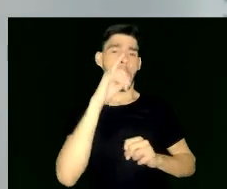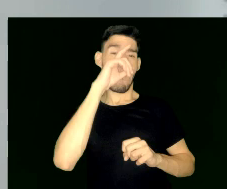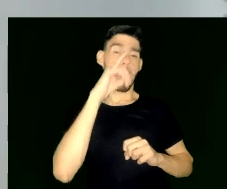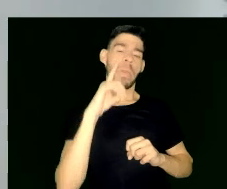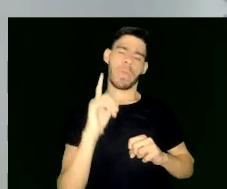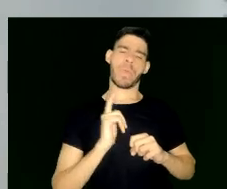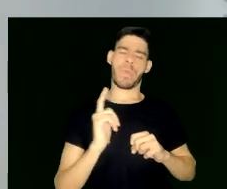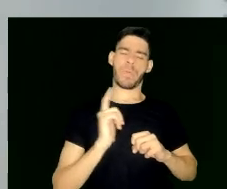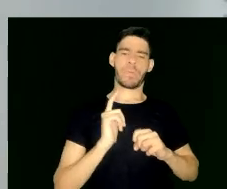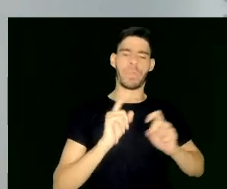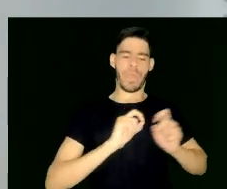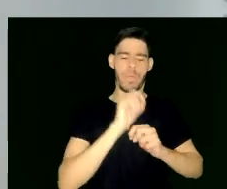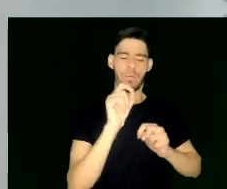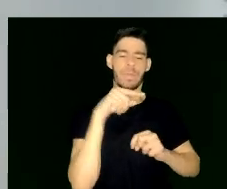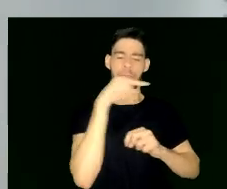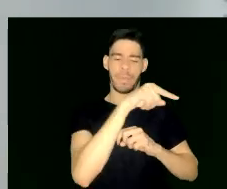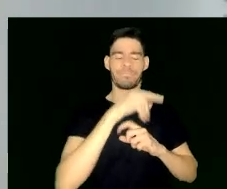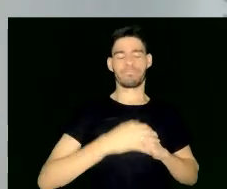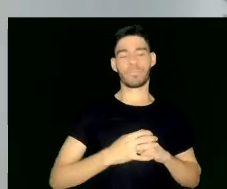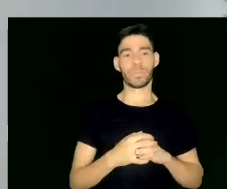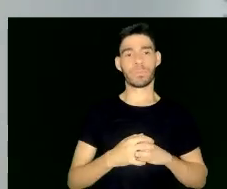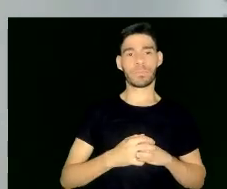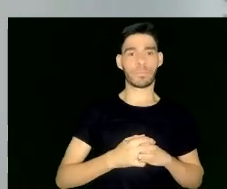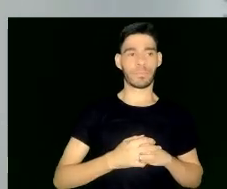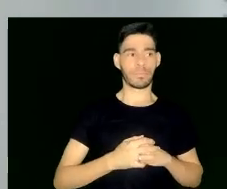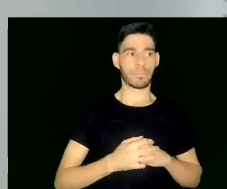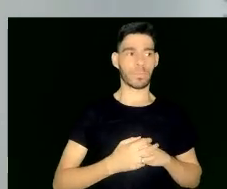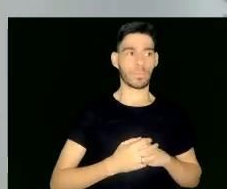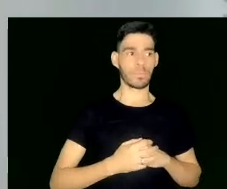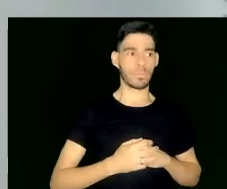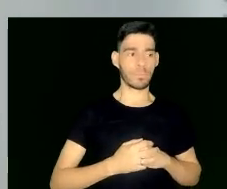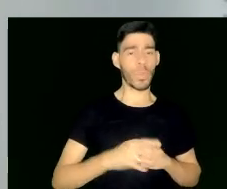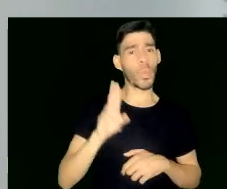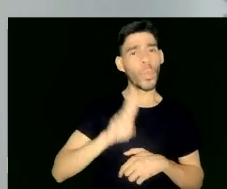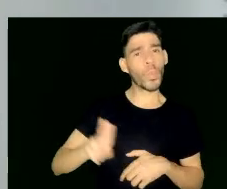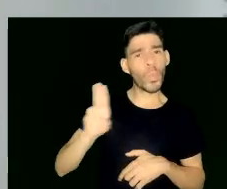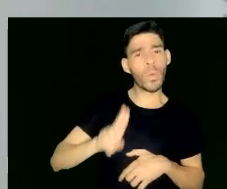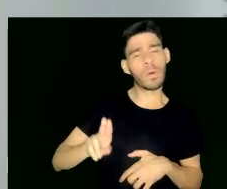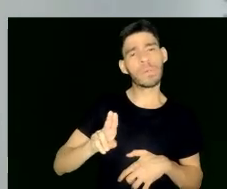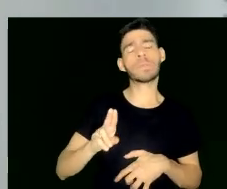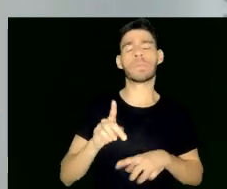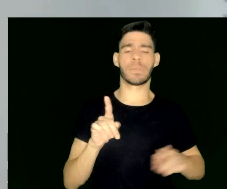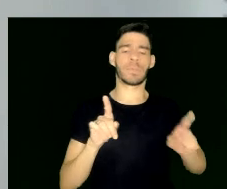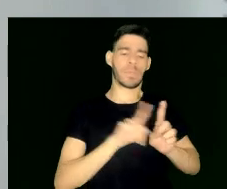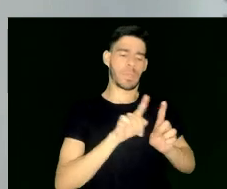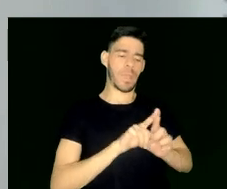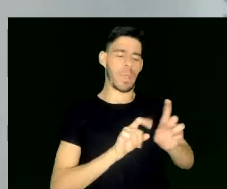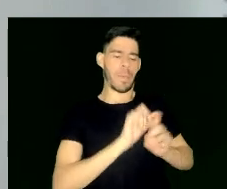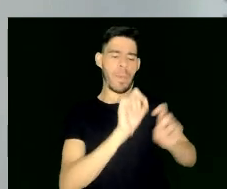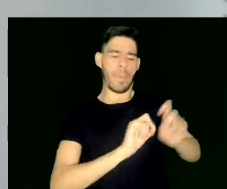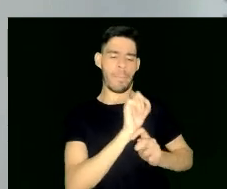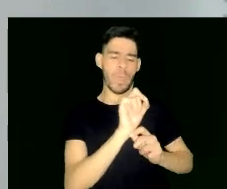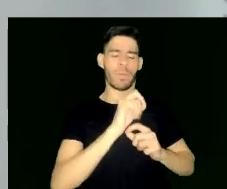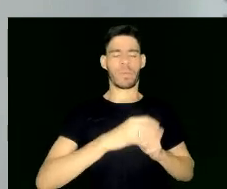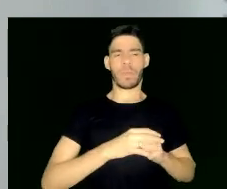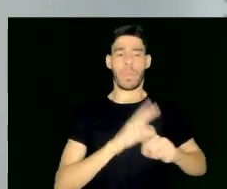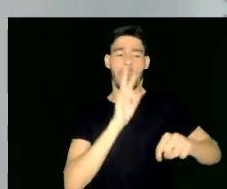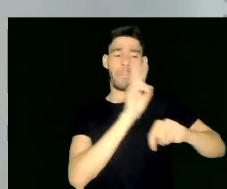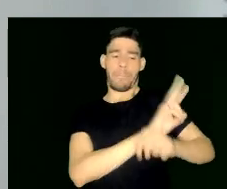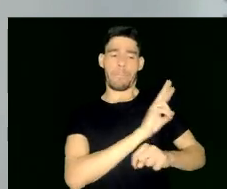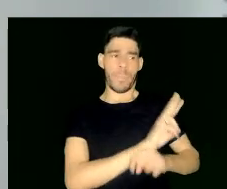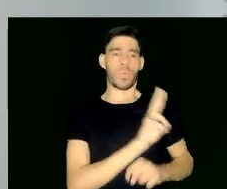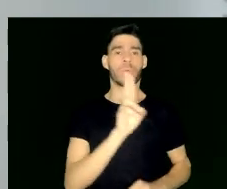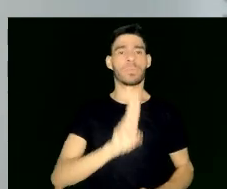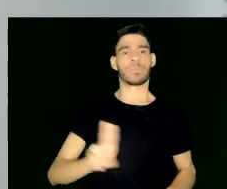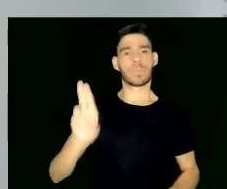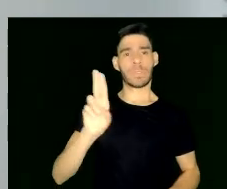necessário ter muito claro os riscos dessa medida. A utilização também, um instrumento, uma fórmula